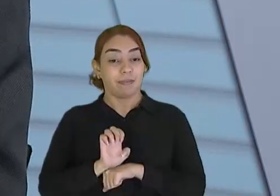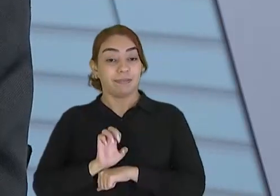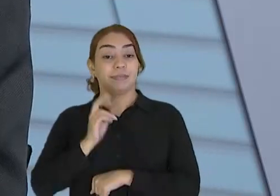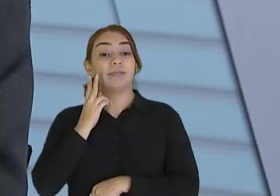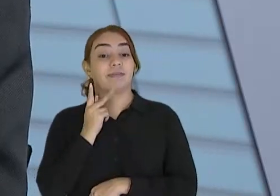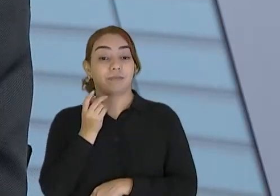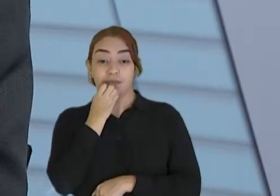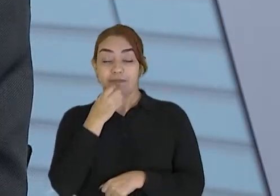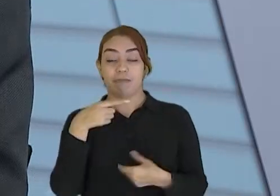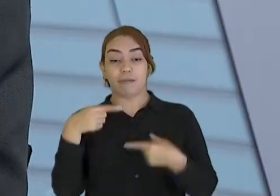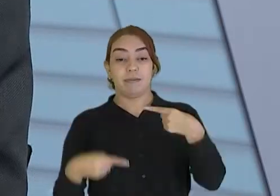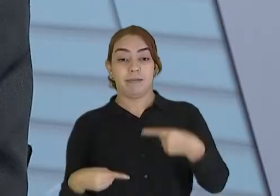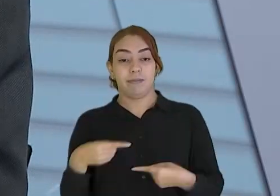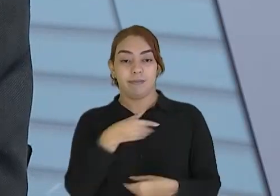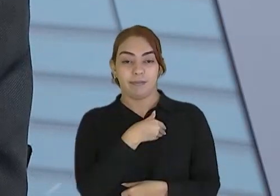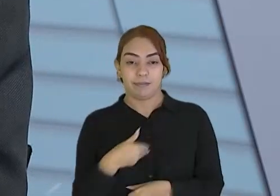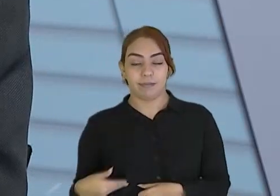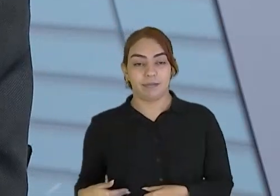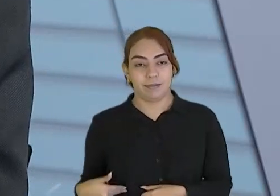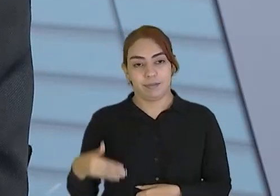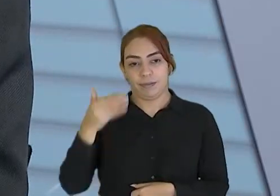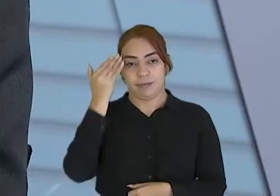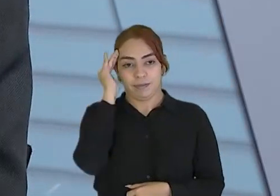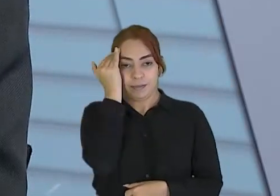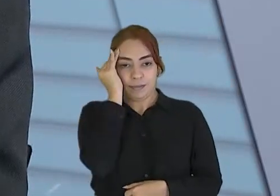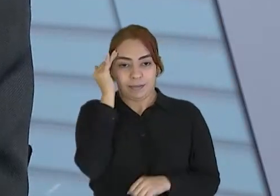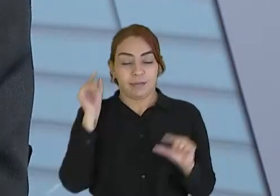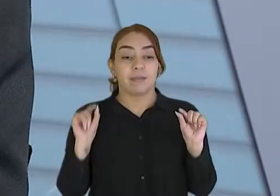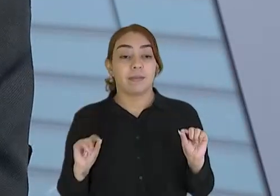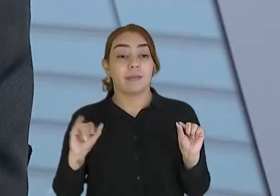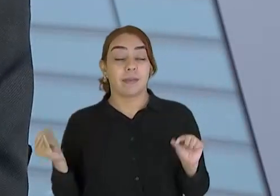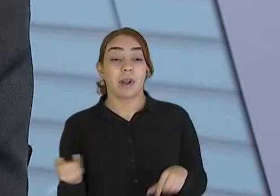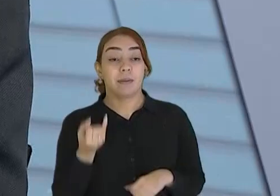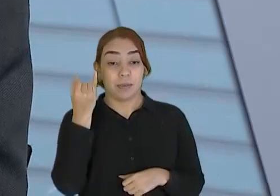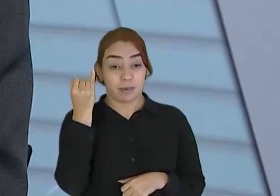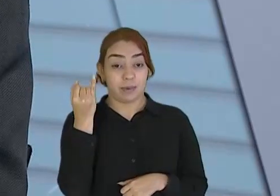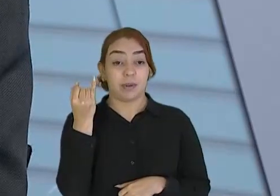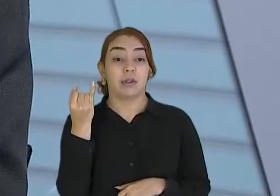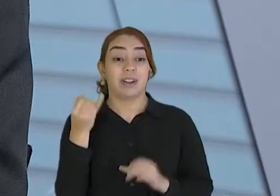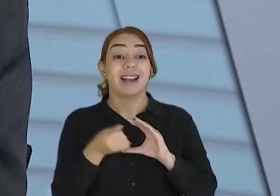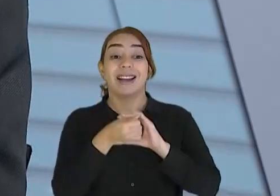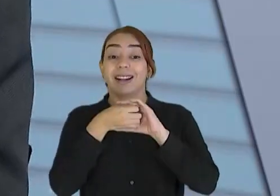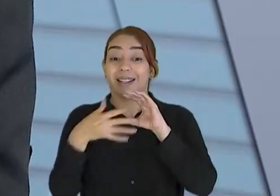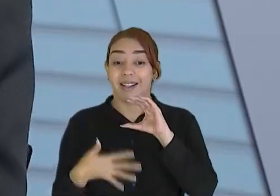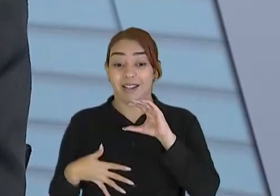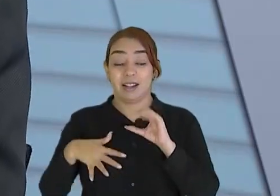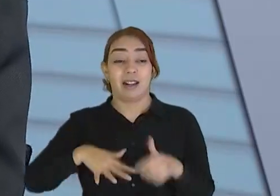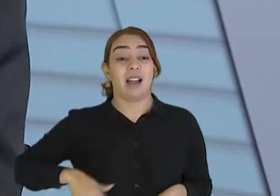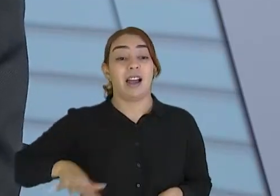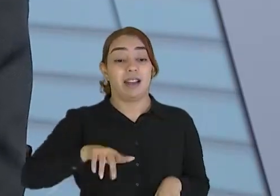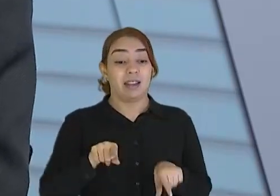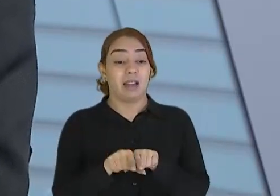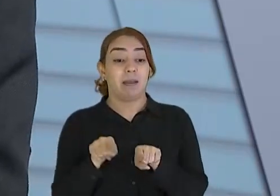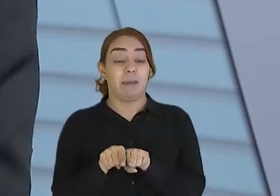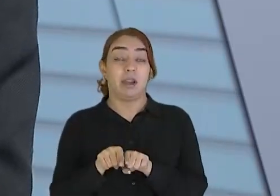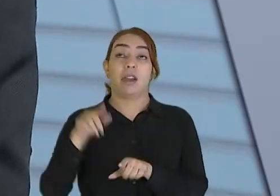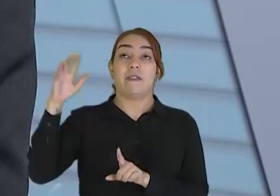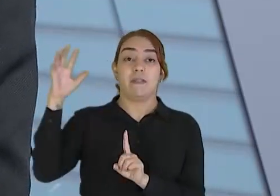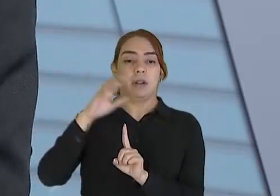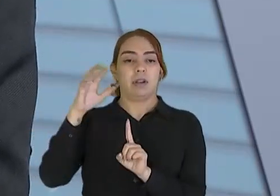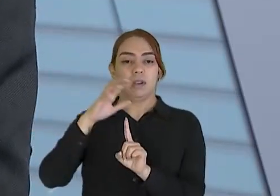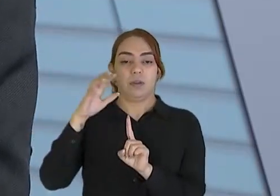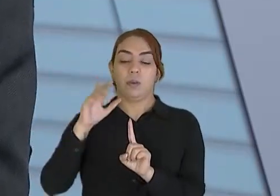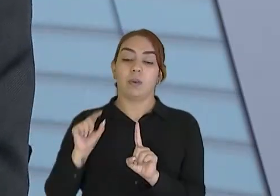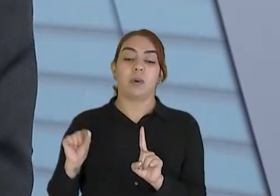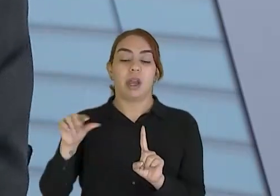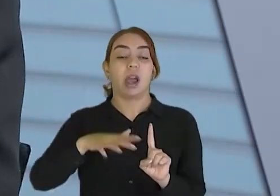de políticas públicas de preservação, na compreensão da importância do bioma Caatinga, até para a questão do próprio clima, do nosso clima,